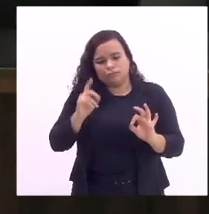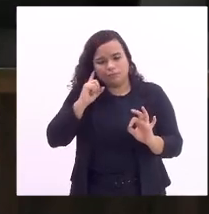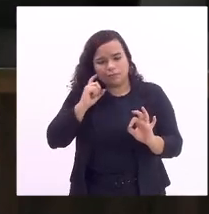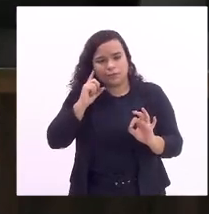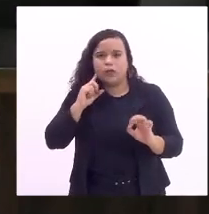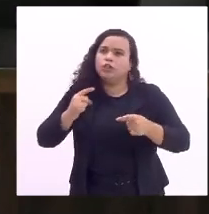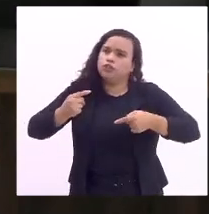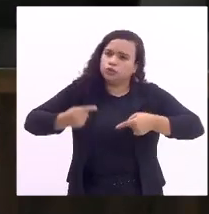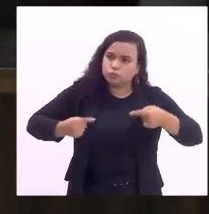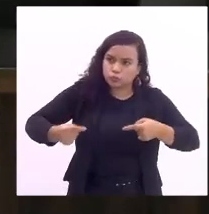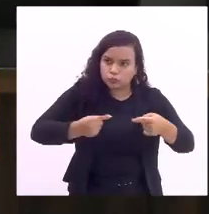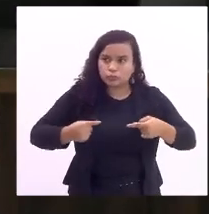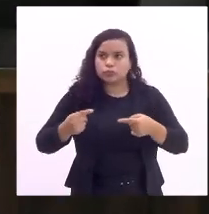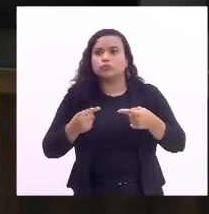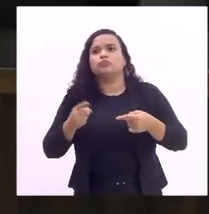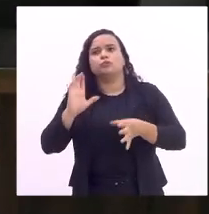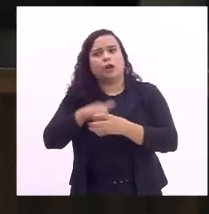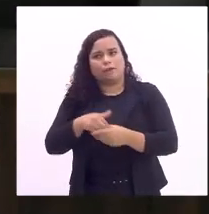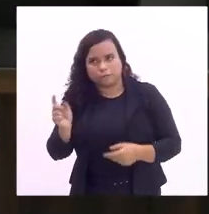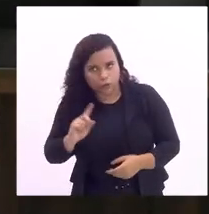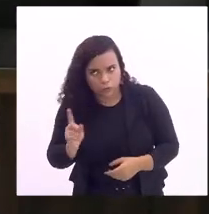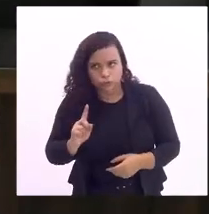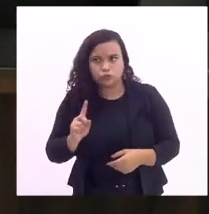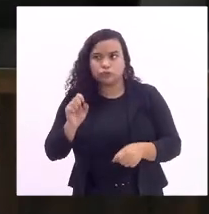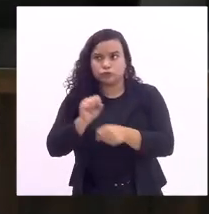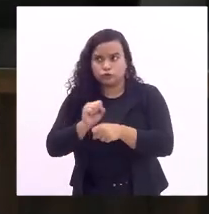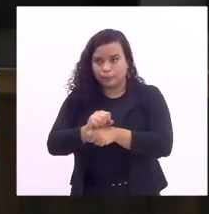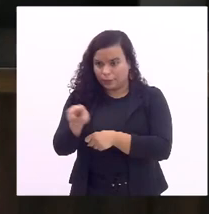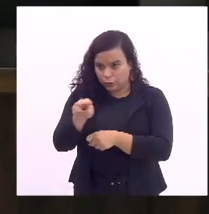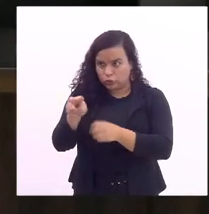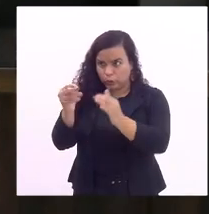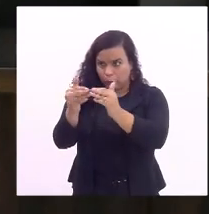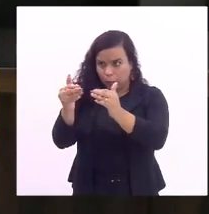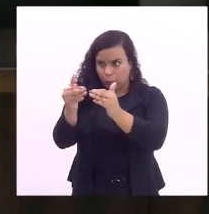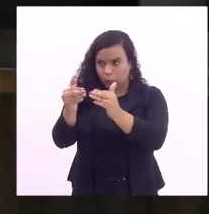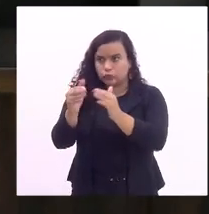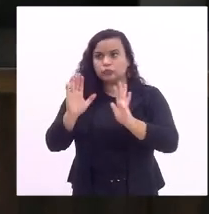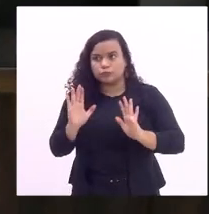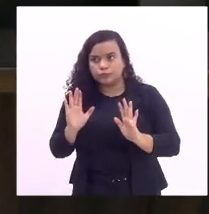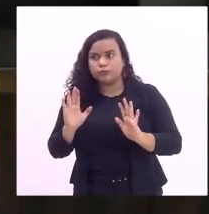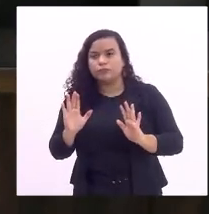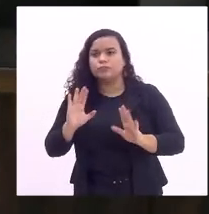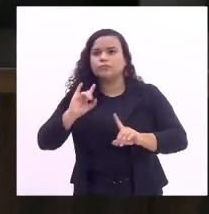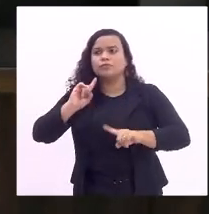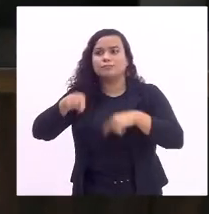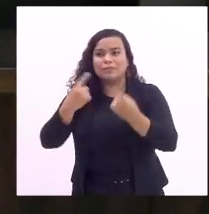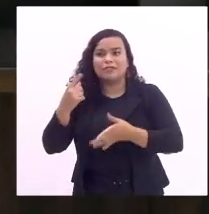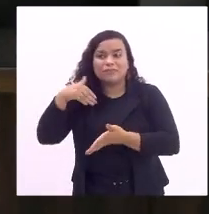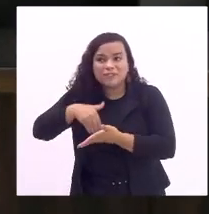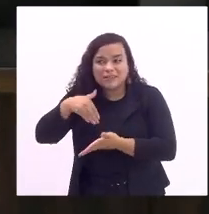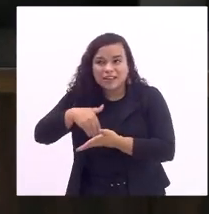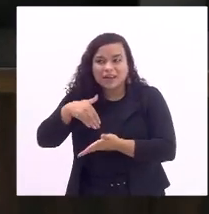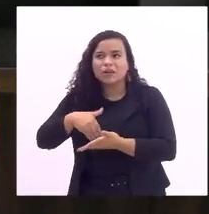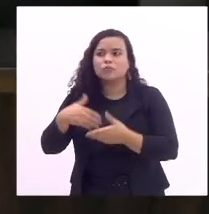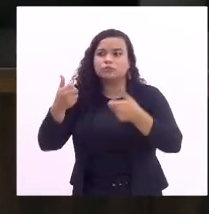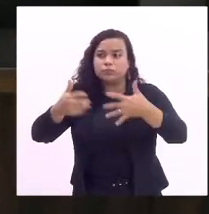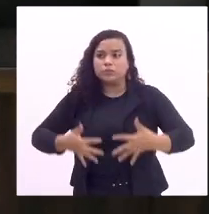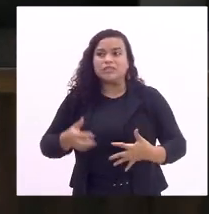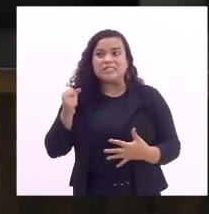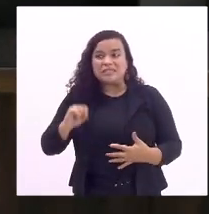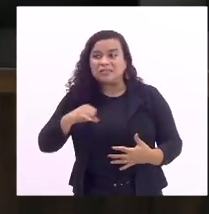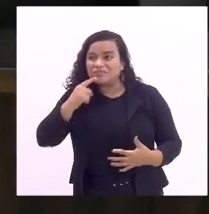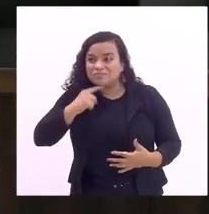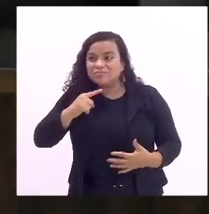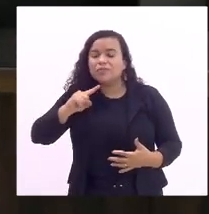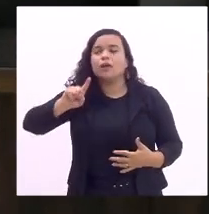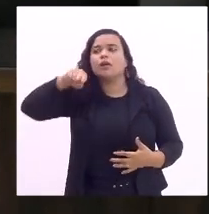discuto, não voto, espero um acordo entre as partes e volto ao final da pauta, senão a gente volta com ele